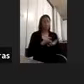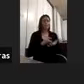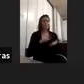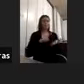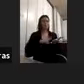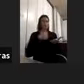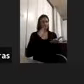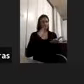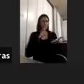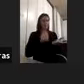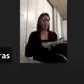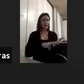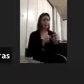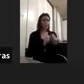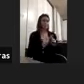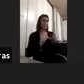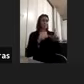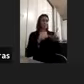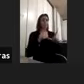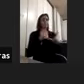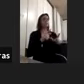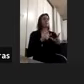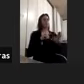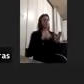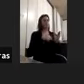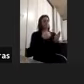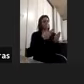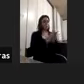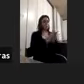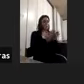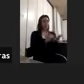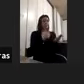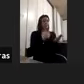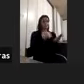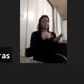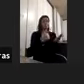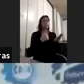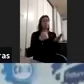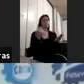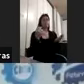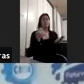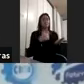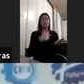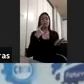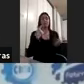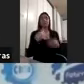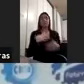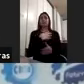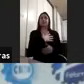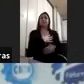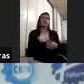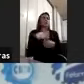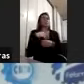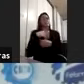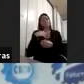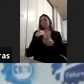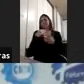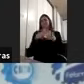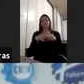demissão. Sabe, isso aí foi assim, deixou a gente sem chão. Devastador. Sem chão, literalmente.